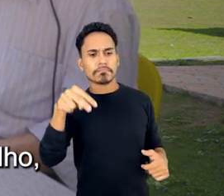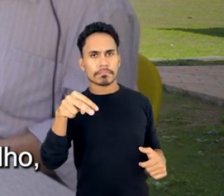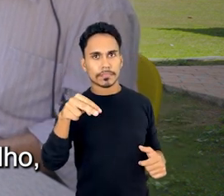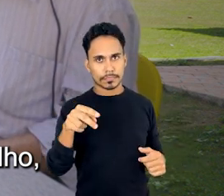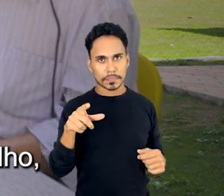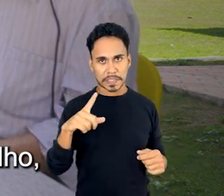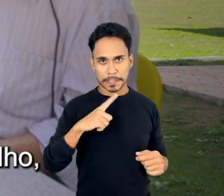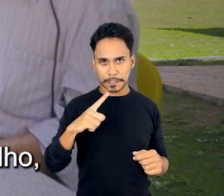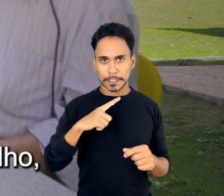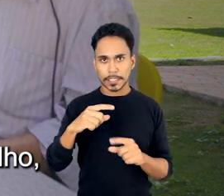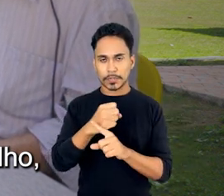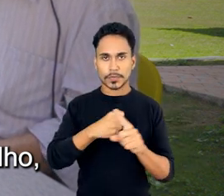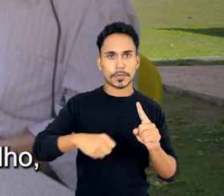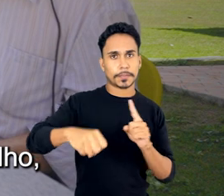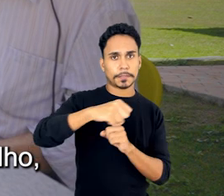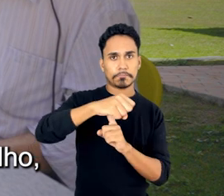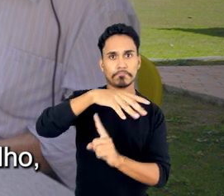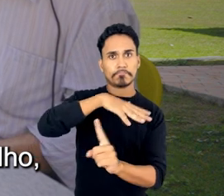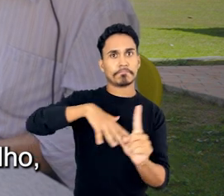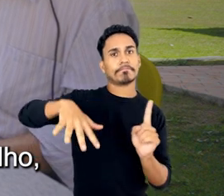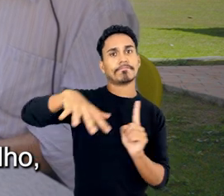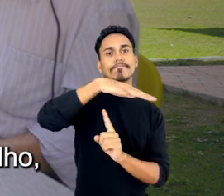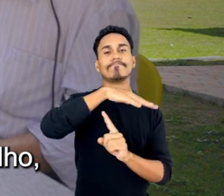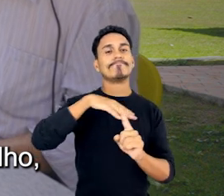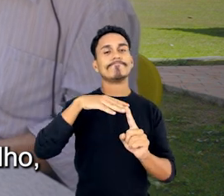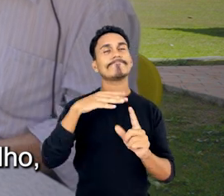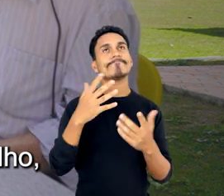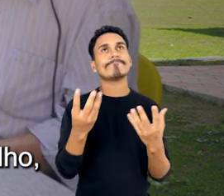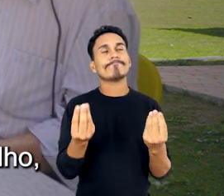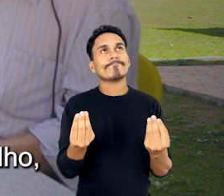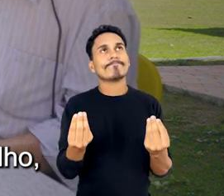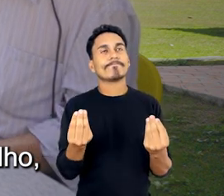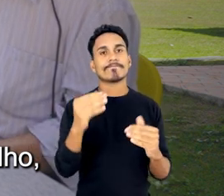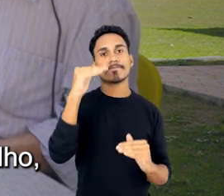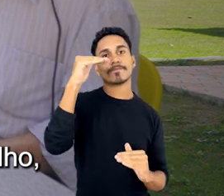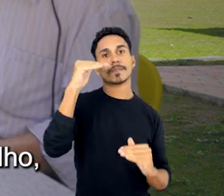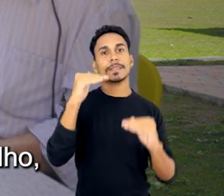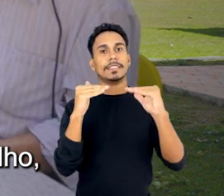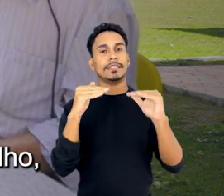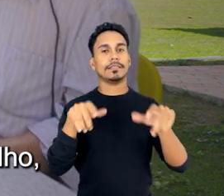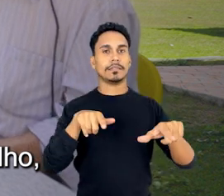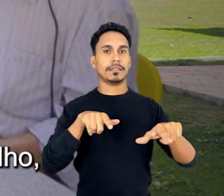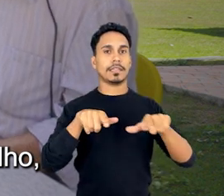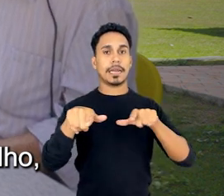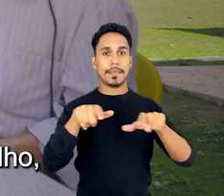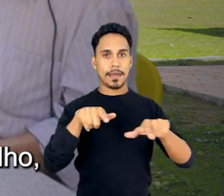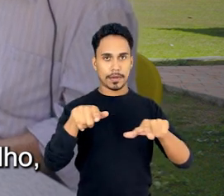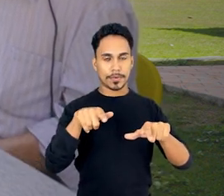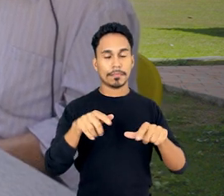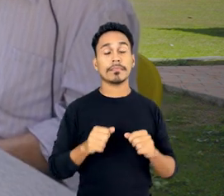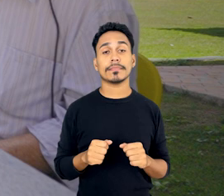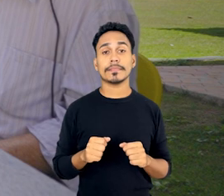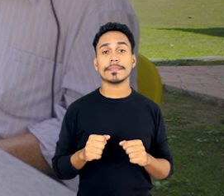senhor tem visto elas sendo absorvidas eh de um eh no mercado